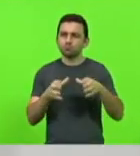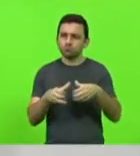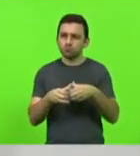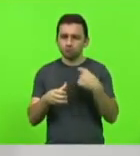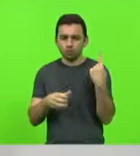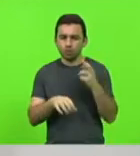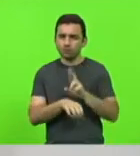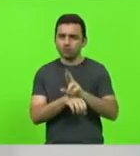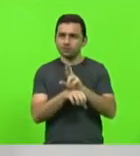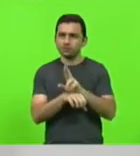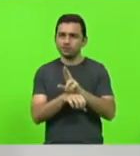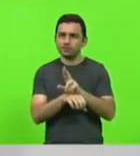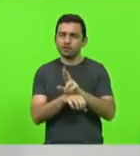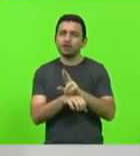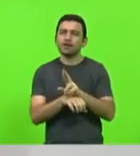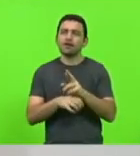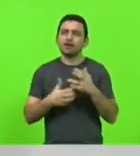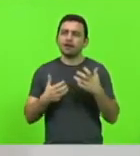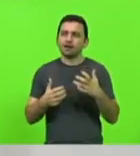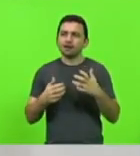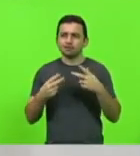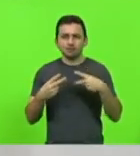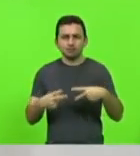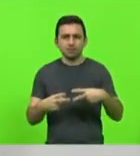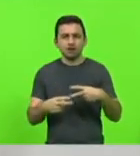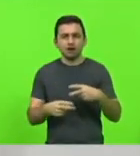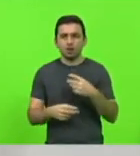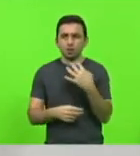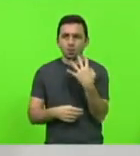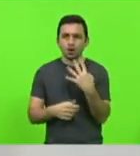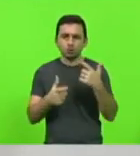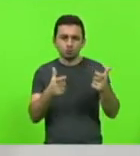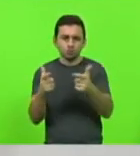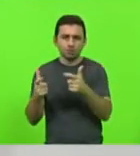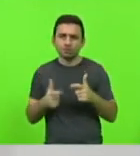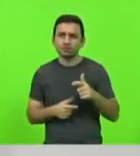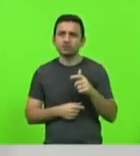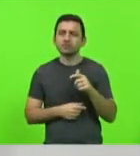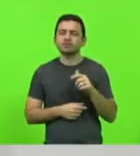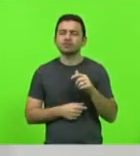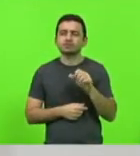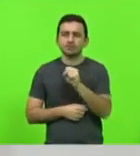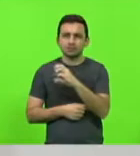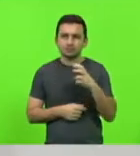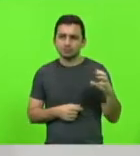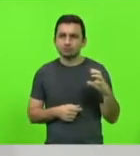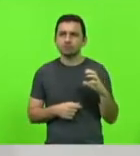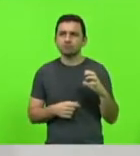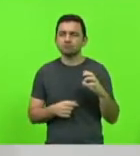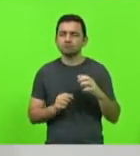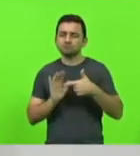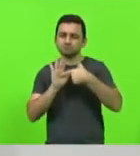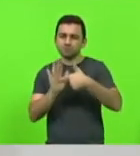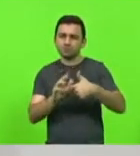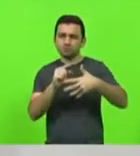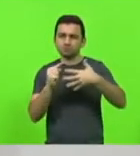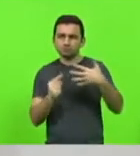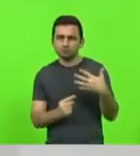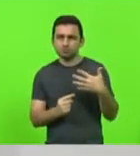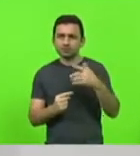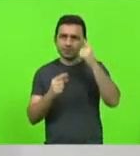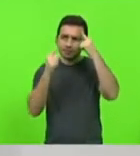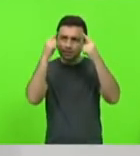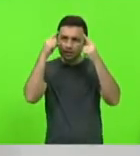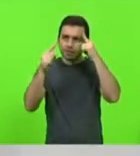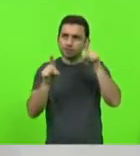representamos, de estarem pelos quatro cantos de Santa Catarina, pautando as ideias e os projetos novos por uma Santa